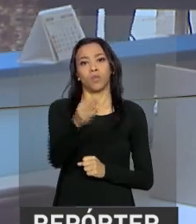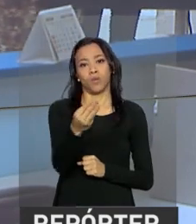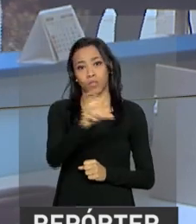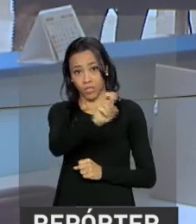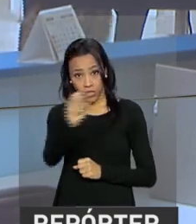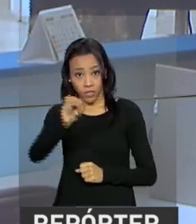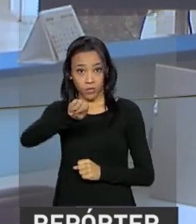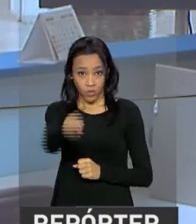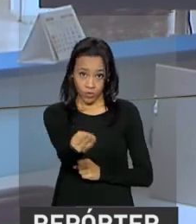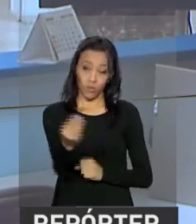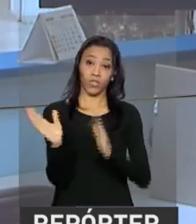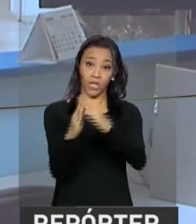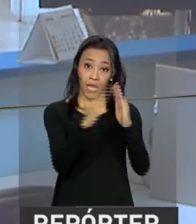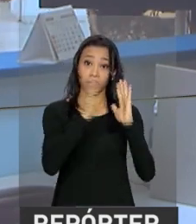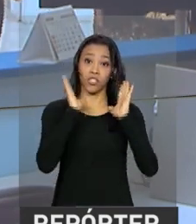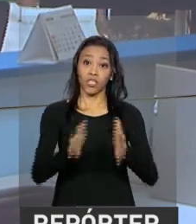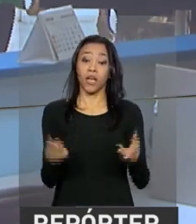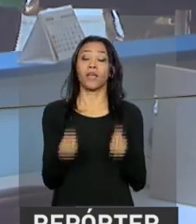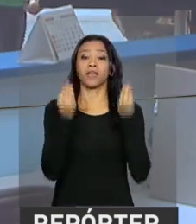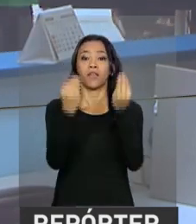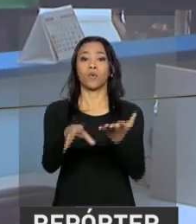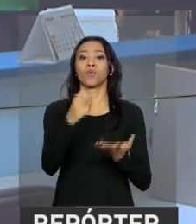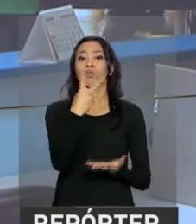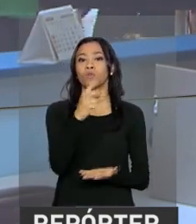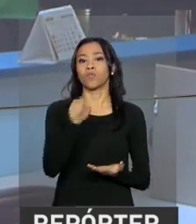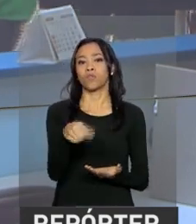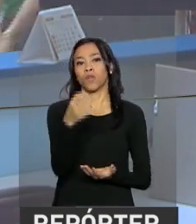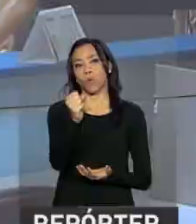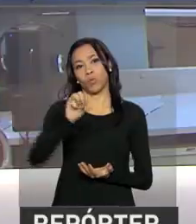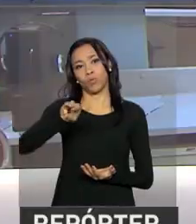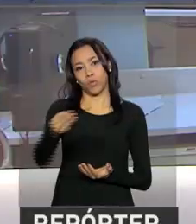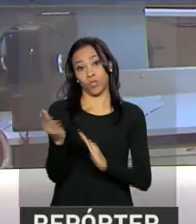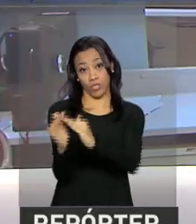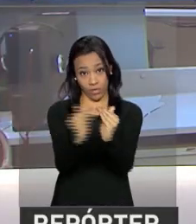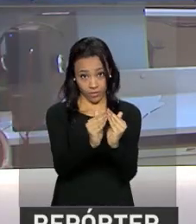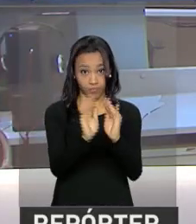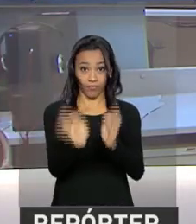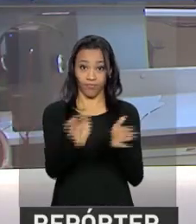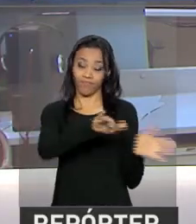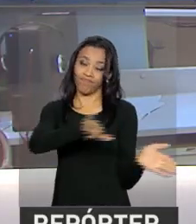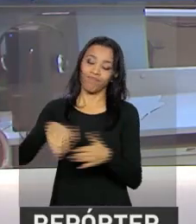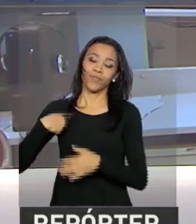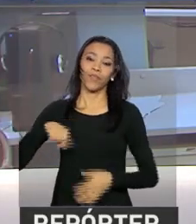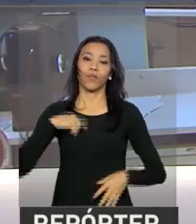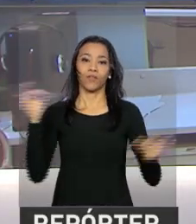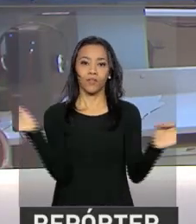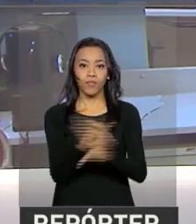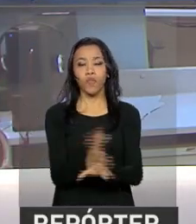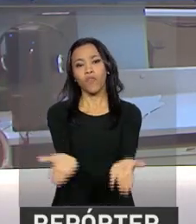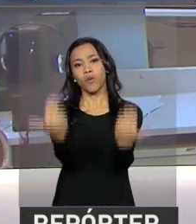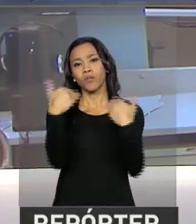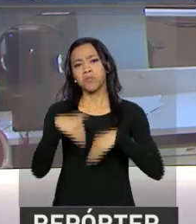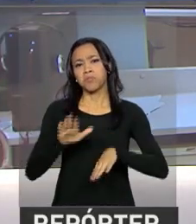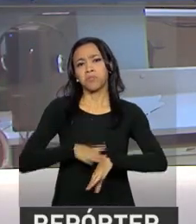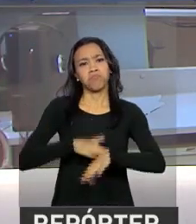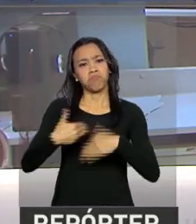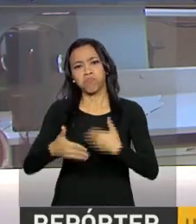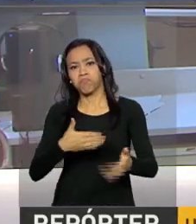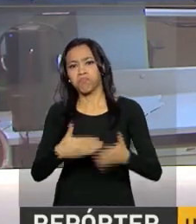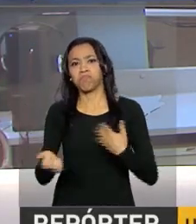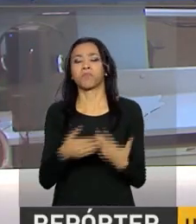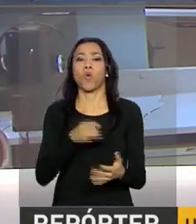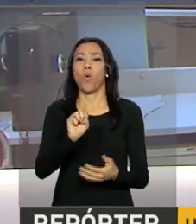4,5 milhões de moradias e entregou 2,8 milhões de casas. Nós ficamos por aqui, voltamos a qualquer momento ou